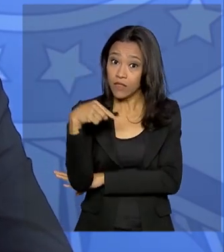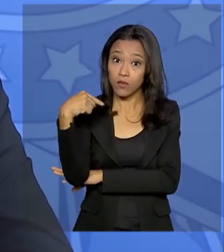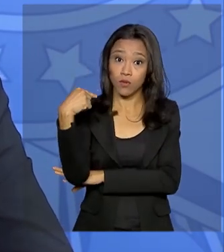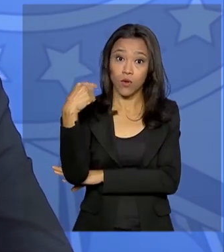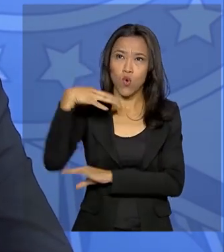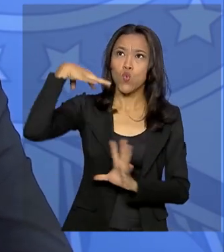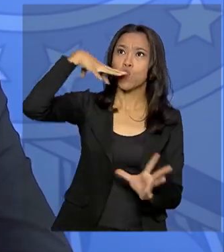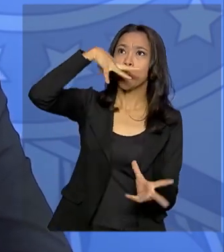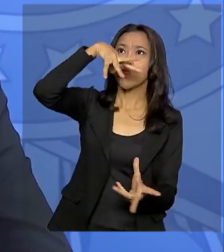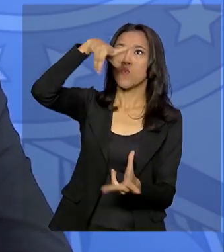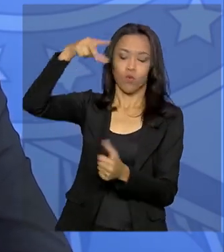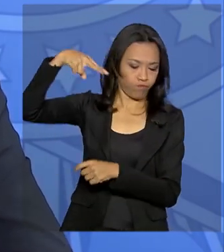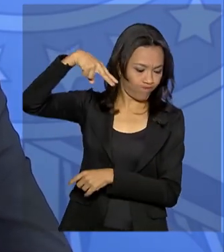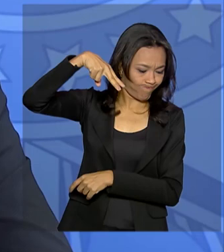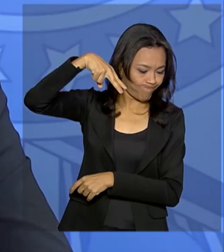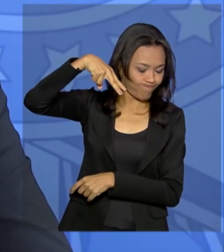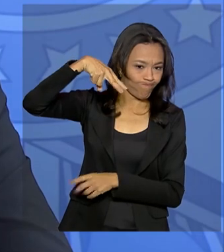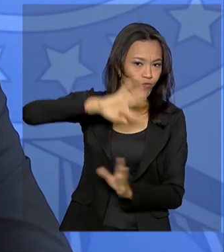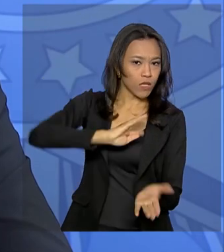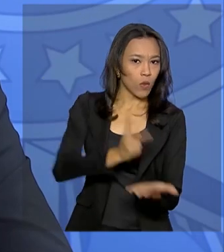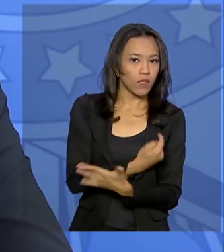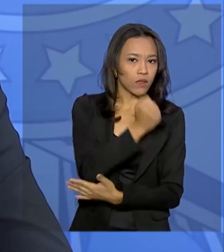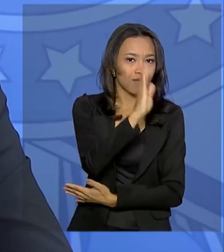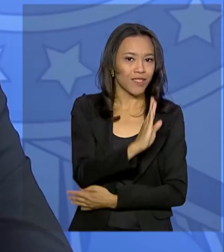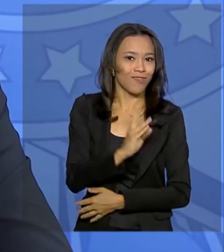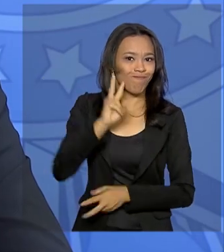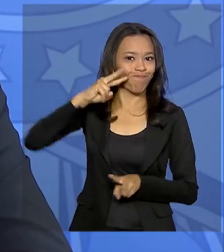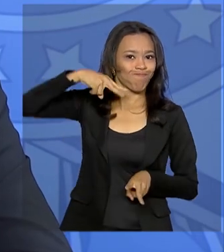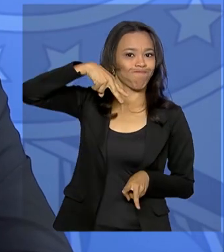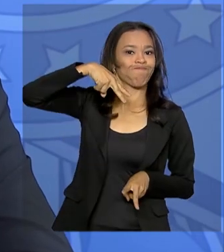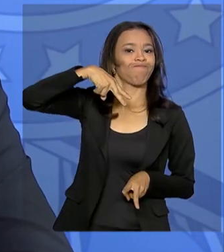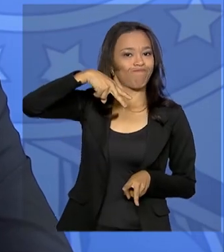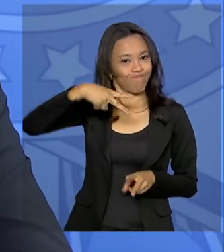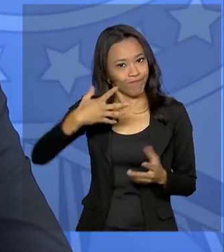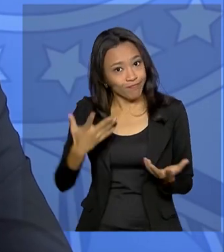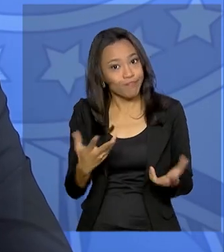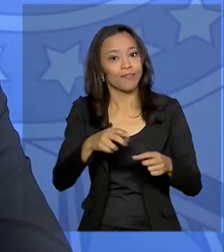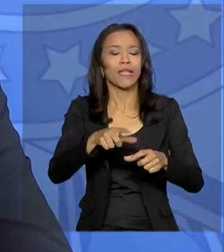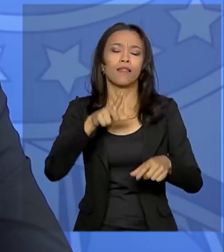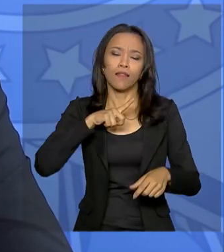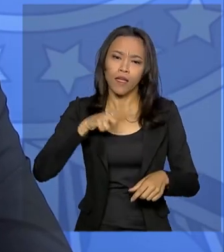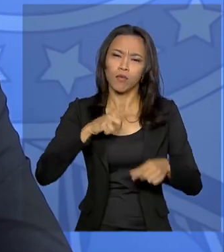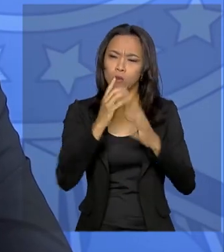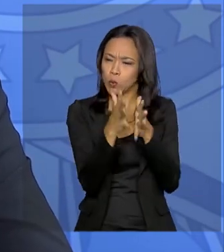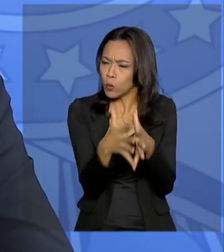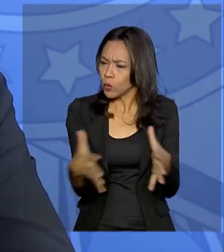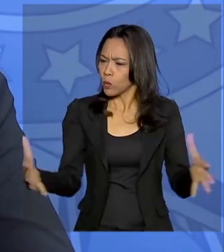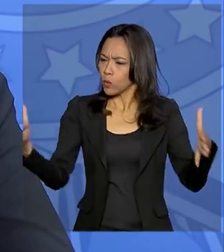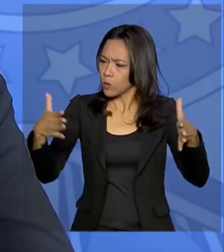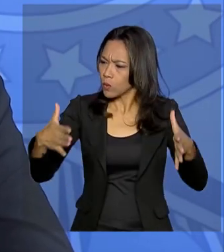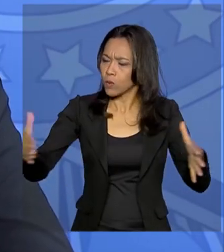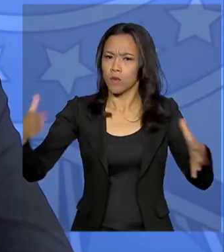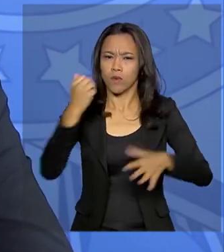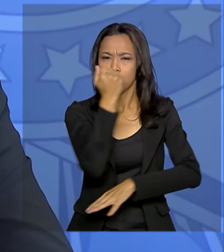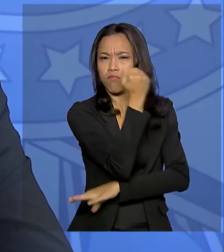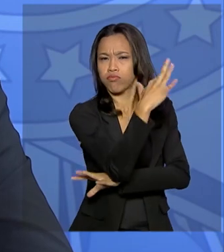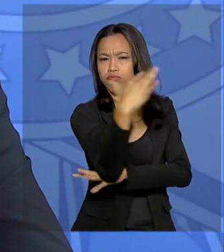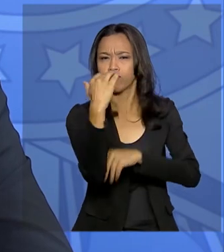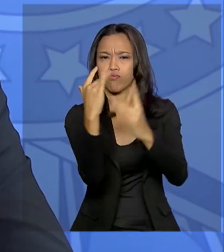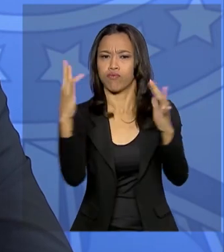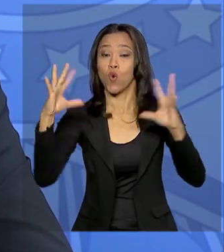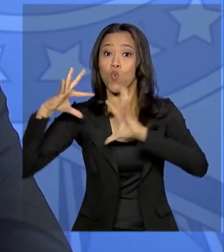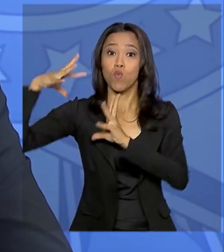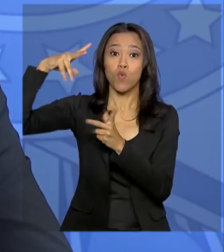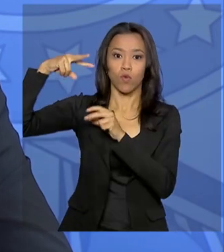Nós temos uma área também muito grande, a região amazônica, é cobiçada pelo